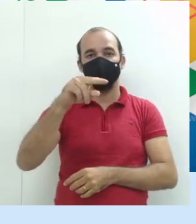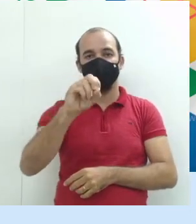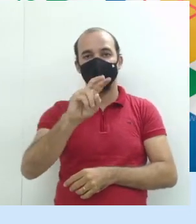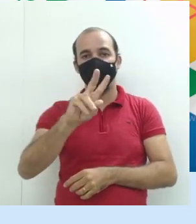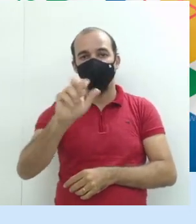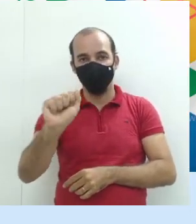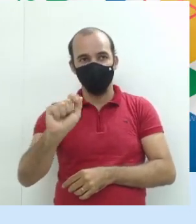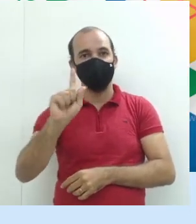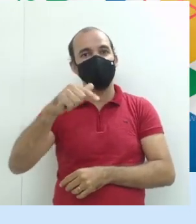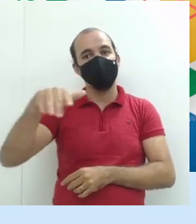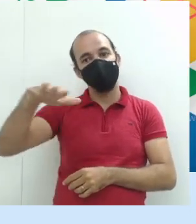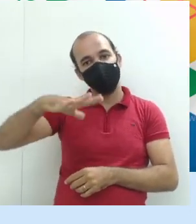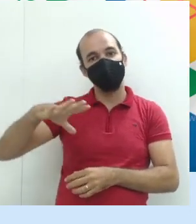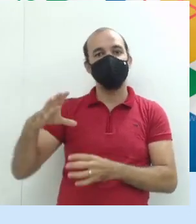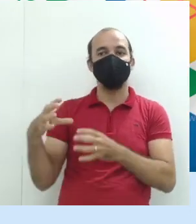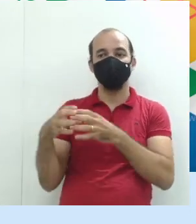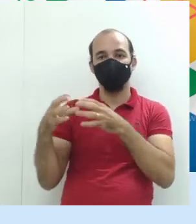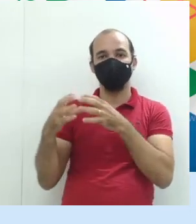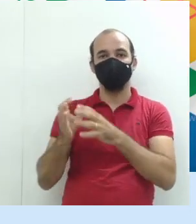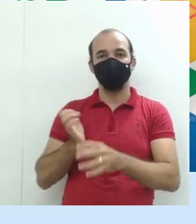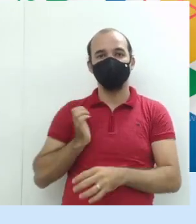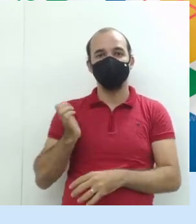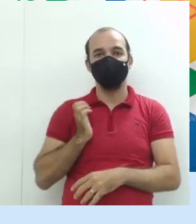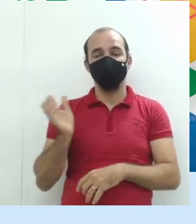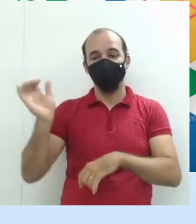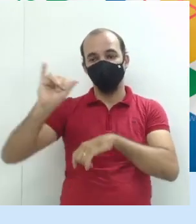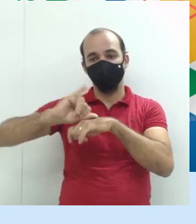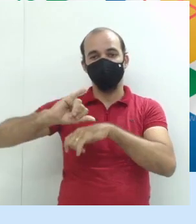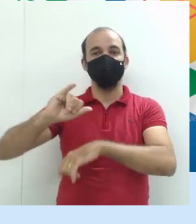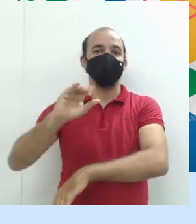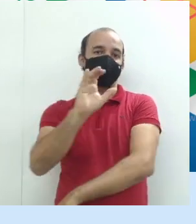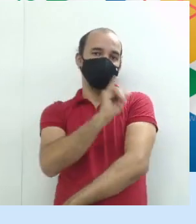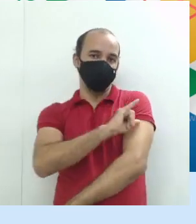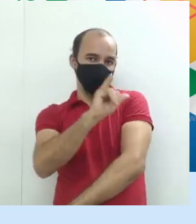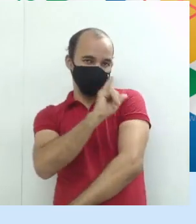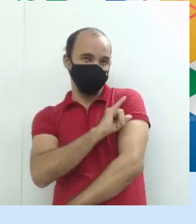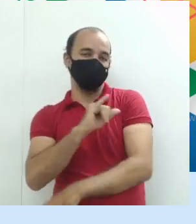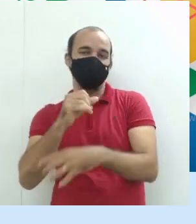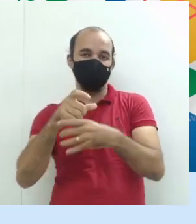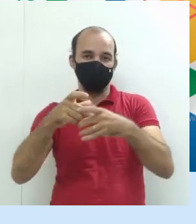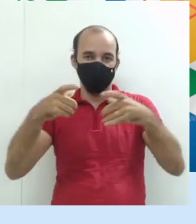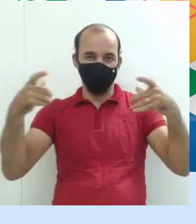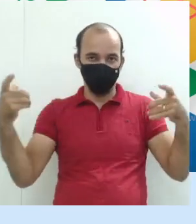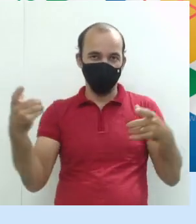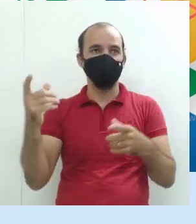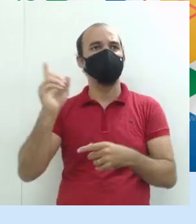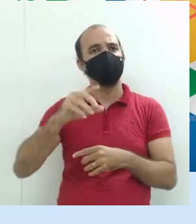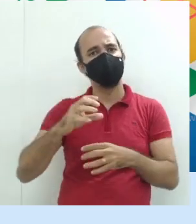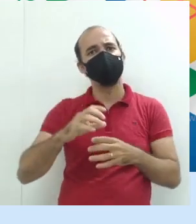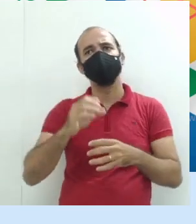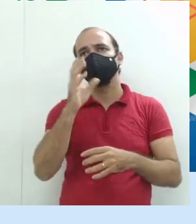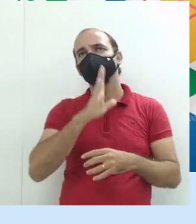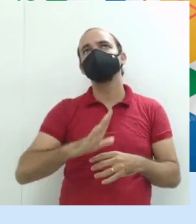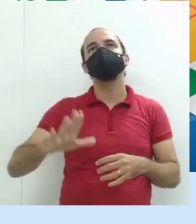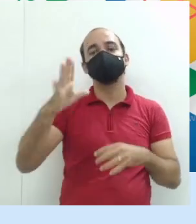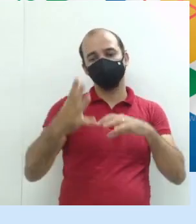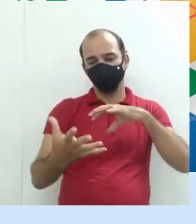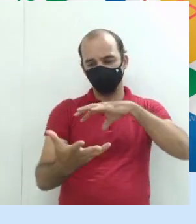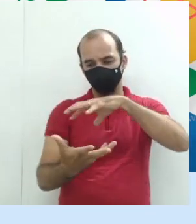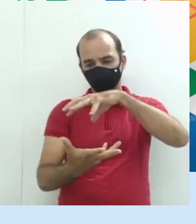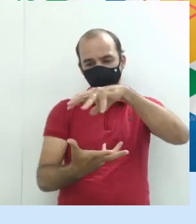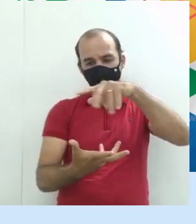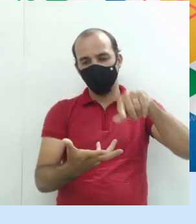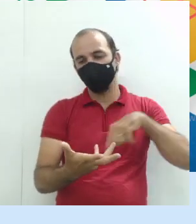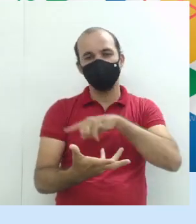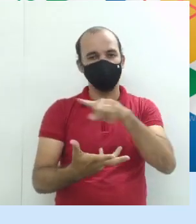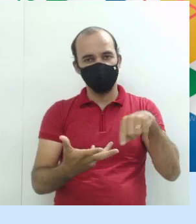elite carioca, em meio ao crescimento urbano do país, tornou-se o ritmo brasileiro mais tocado no mundo. Então, quando a gente